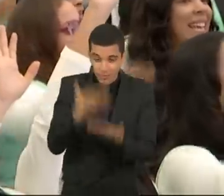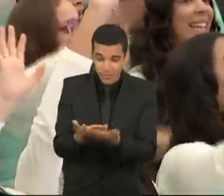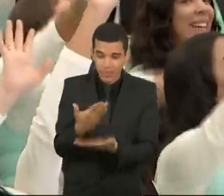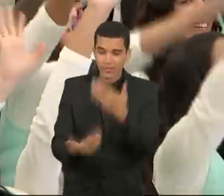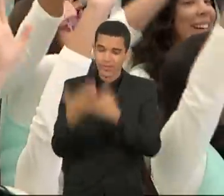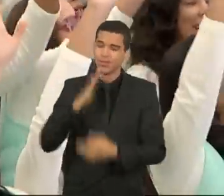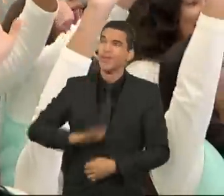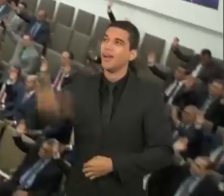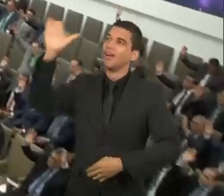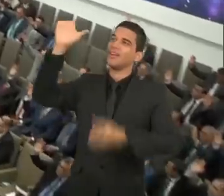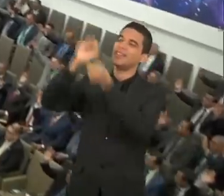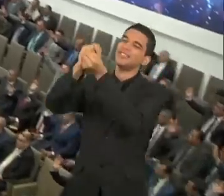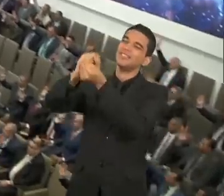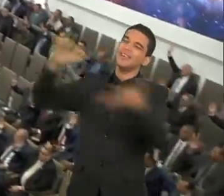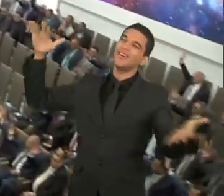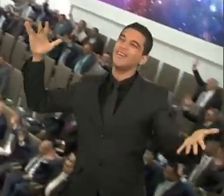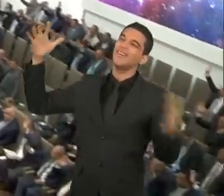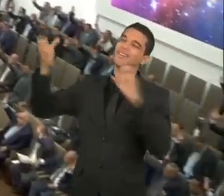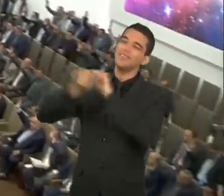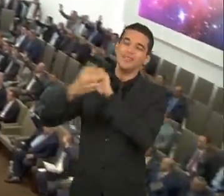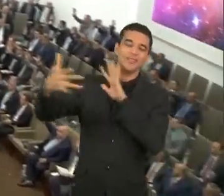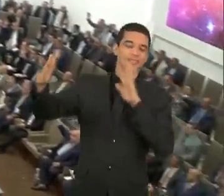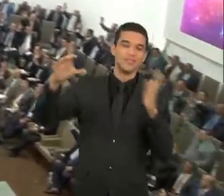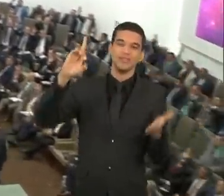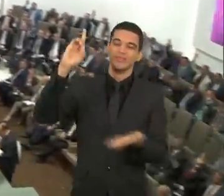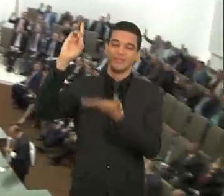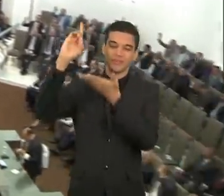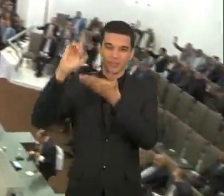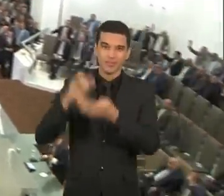e dá o maior glória a Deus essa noite.